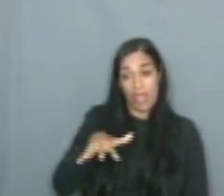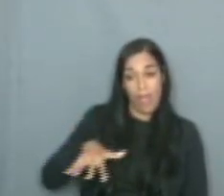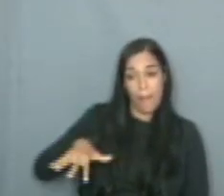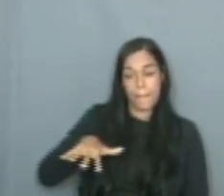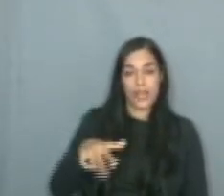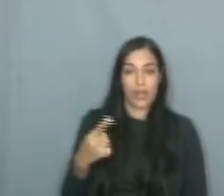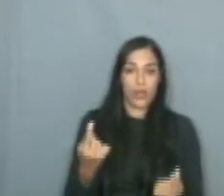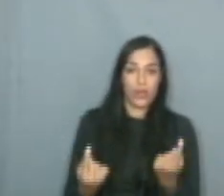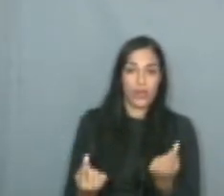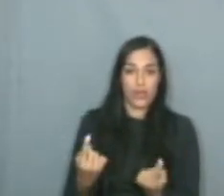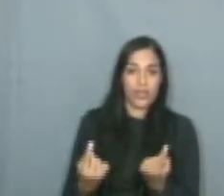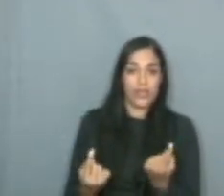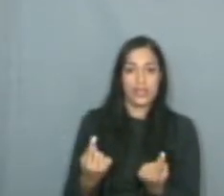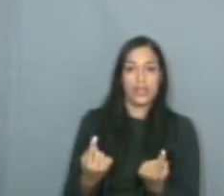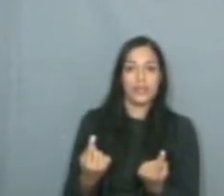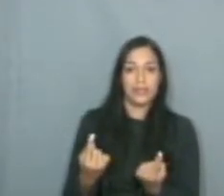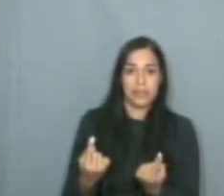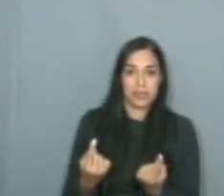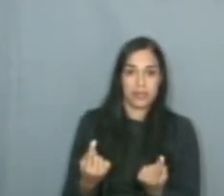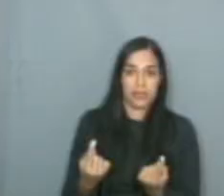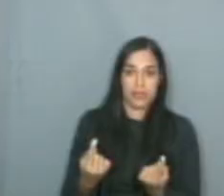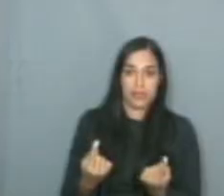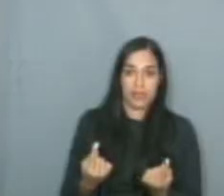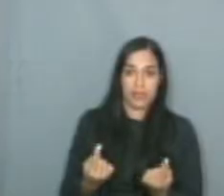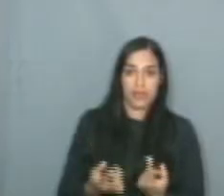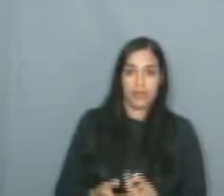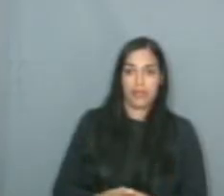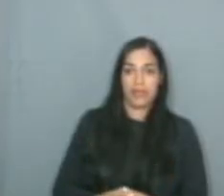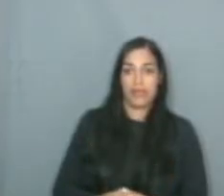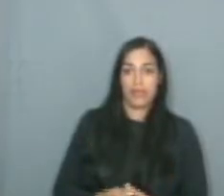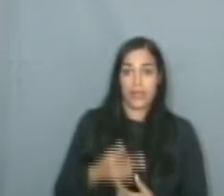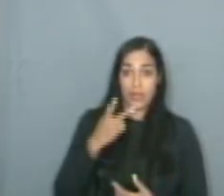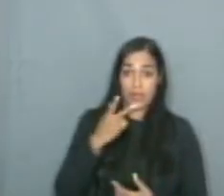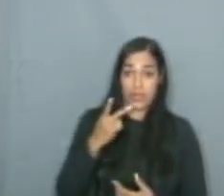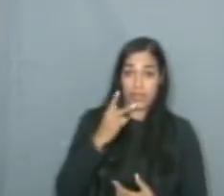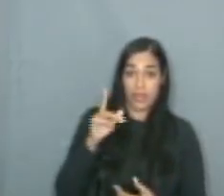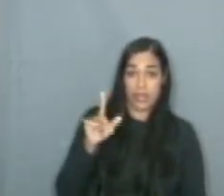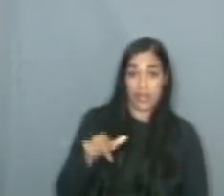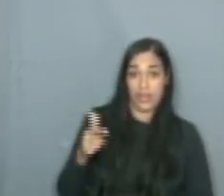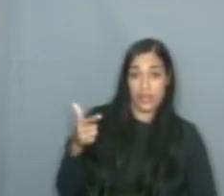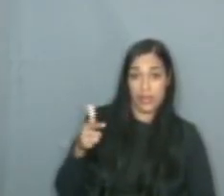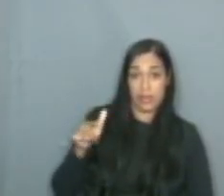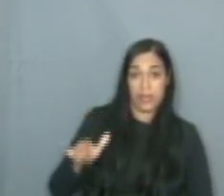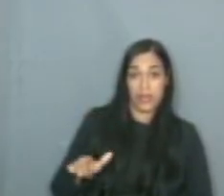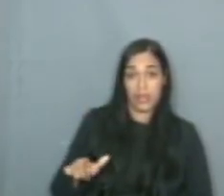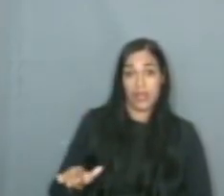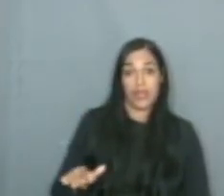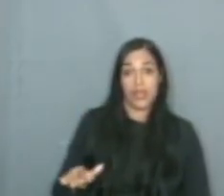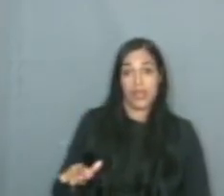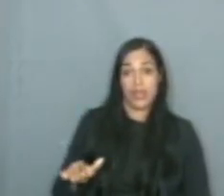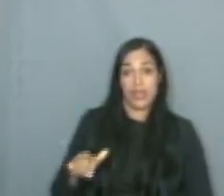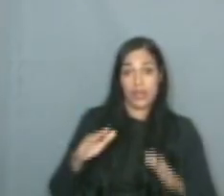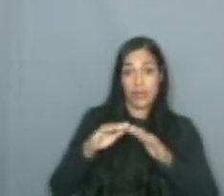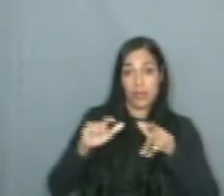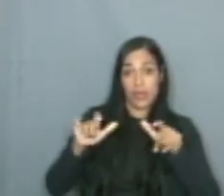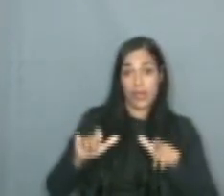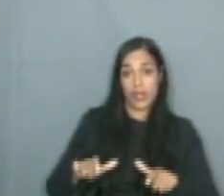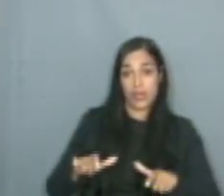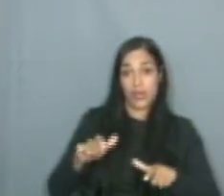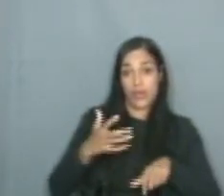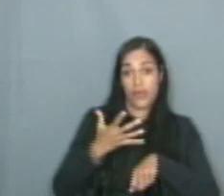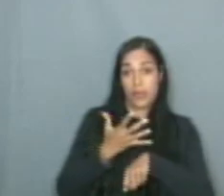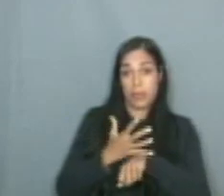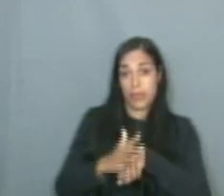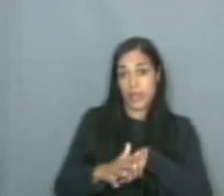concorrência. Esse é o ponto aqui. Esse é o ponto. Eu já falei, vou repetir aqui. Se o morador da comunidade for